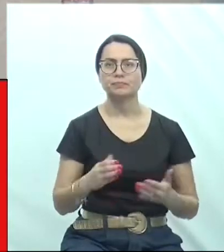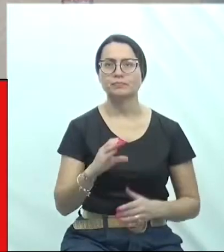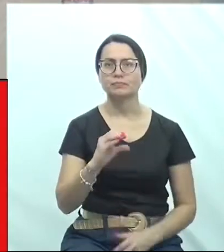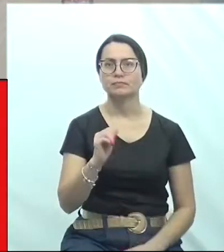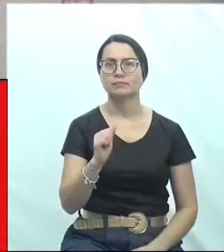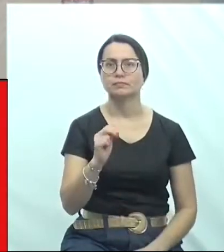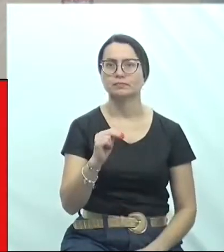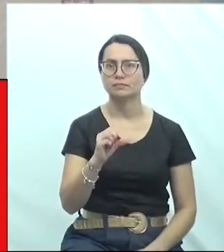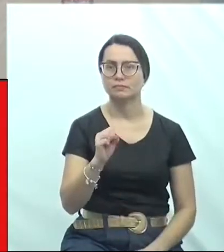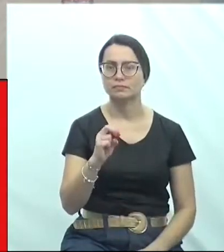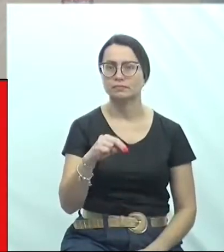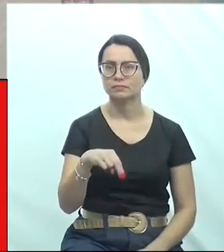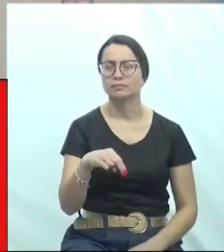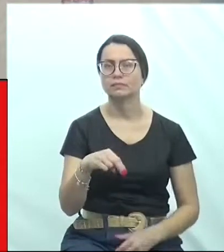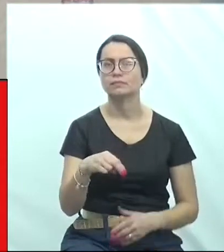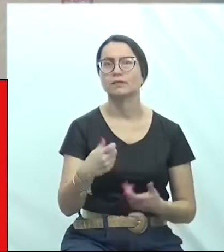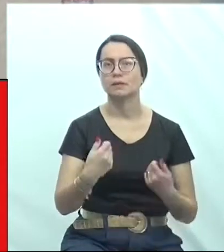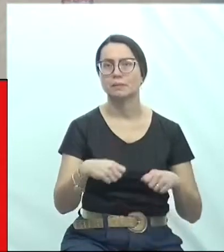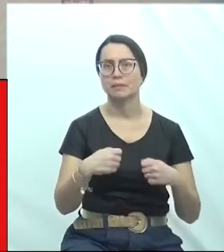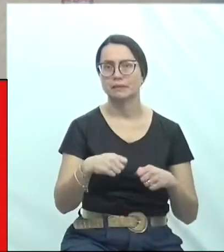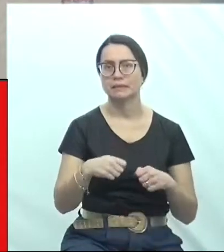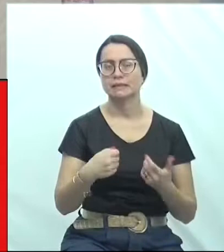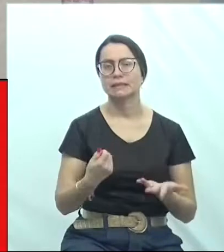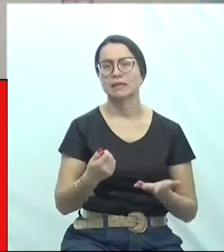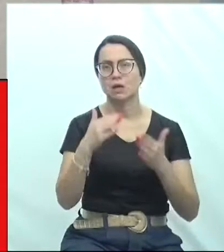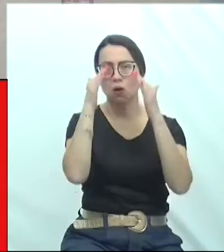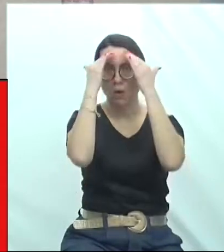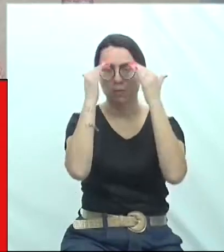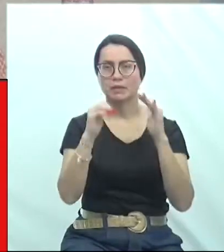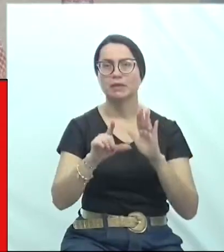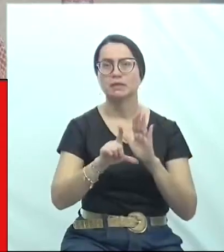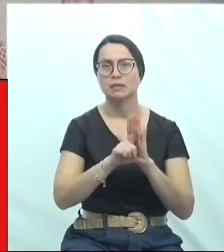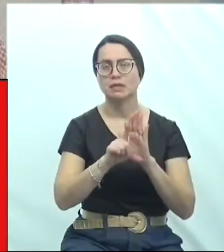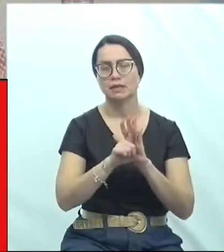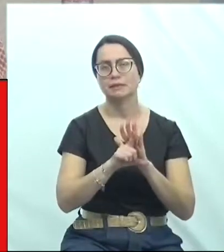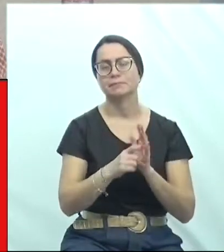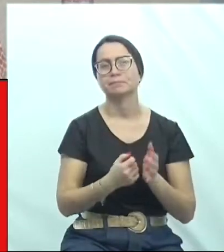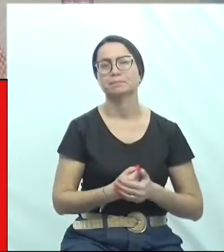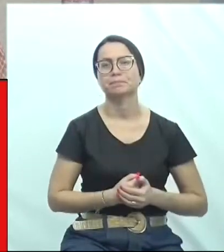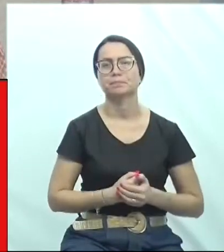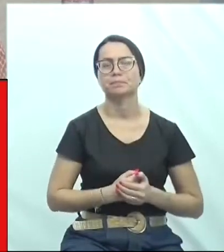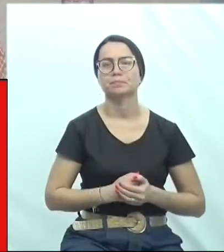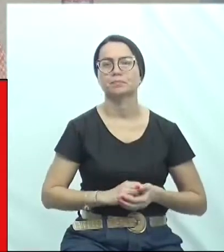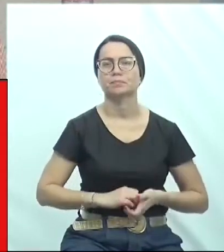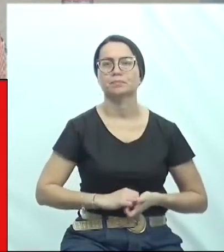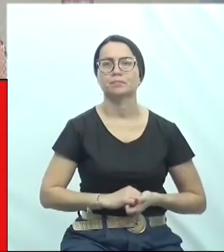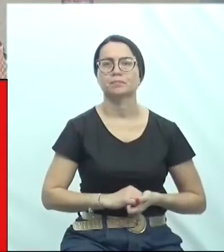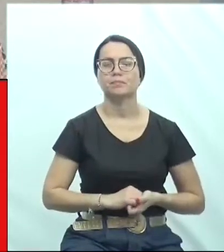a lei da agência reguladora, que atualmente veda essa instalação.